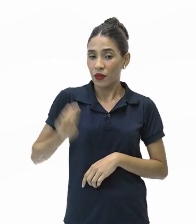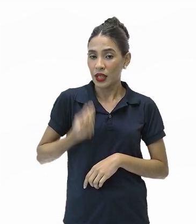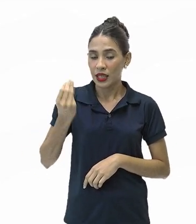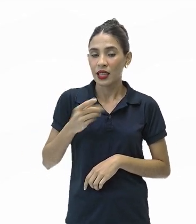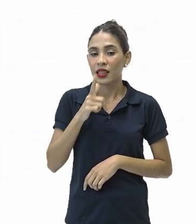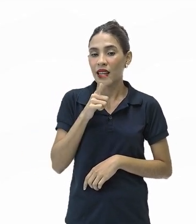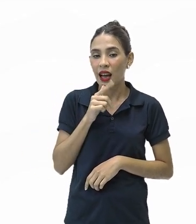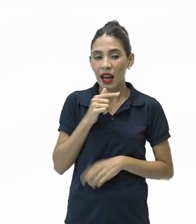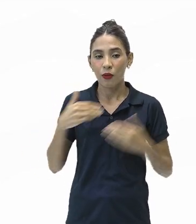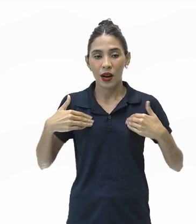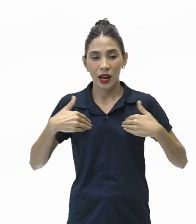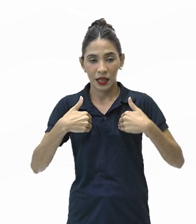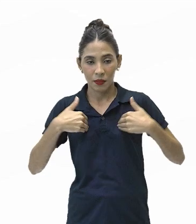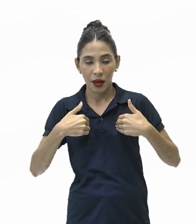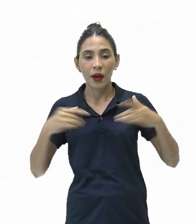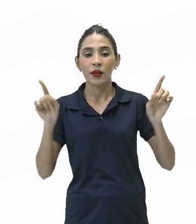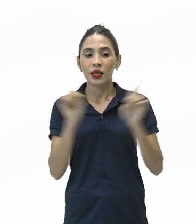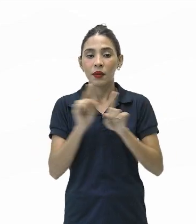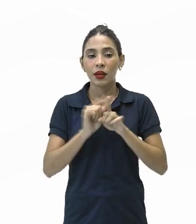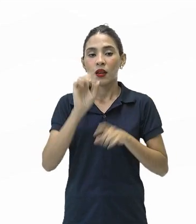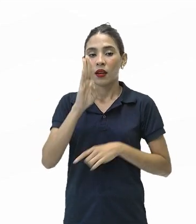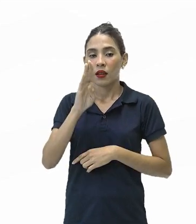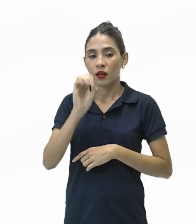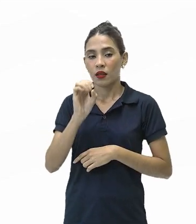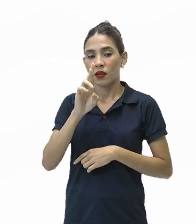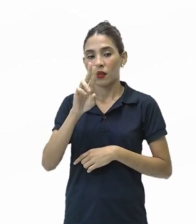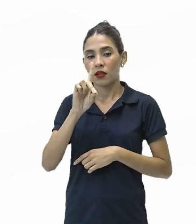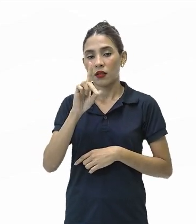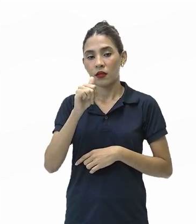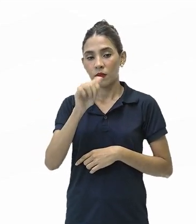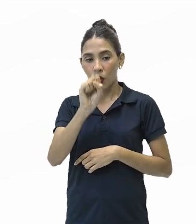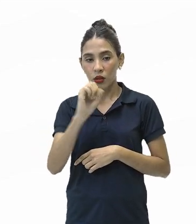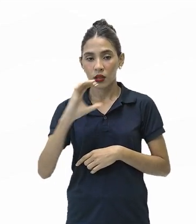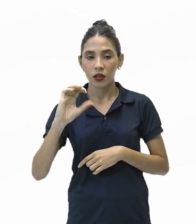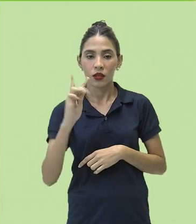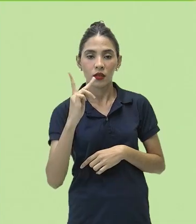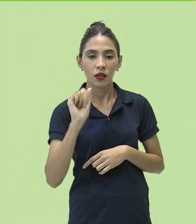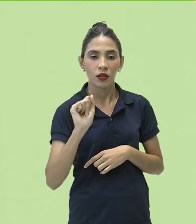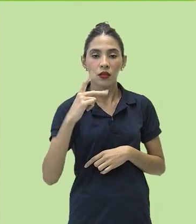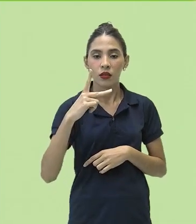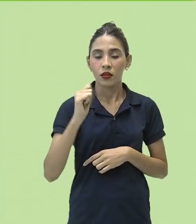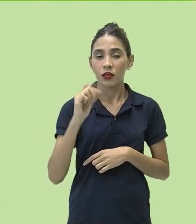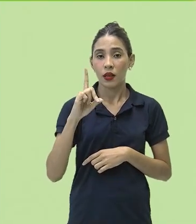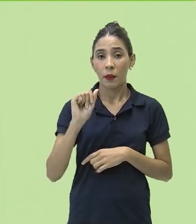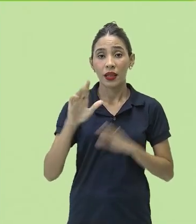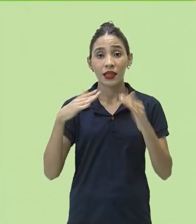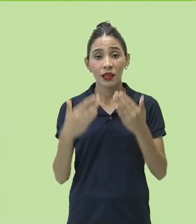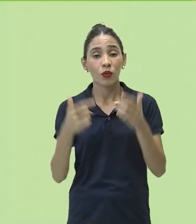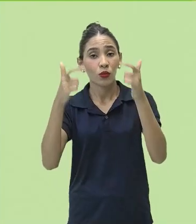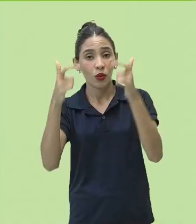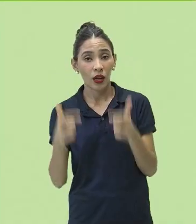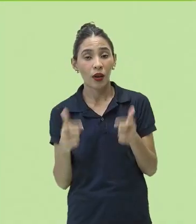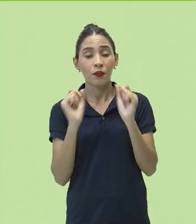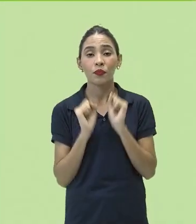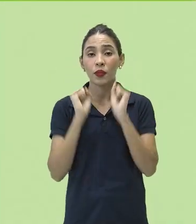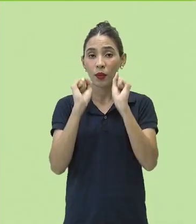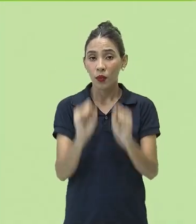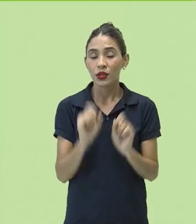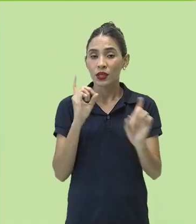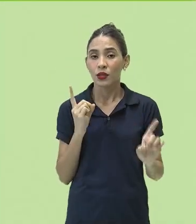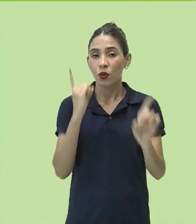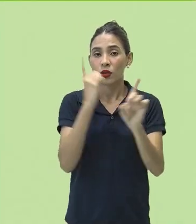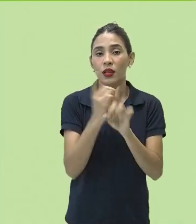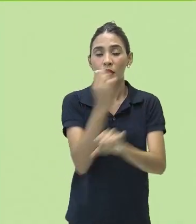de chapadas, que protegem as escarpas. Então, aí são os locais onde nós podemos encontrar as